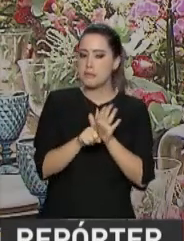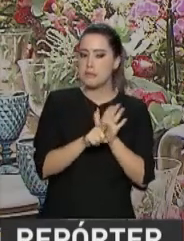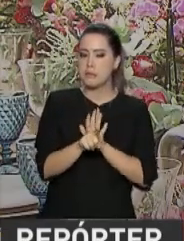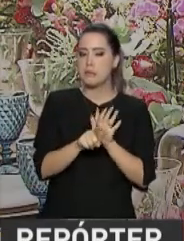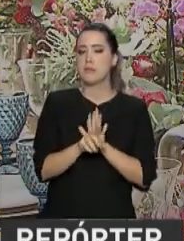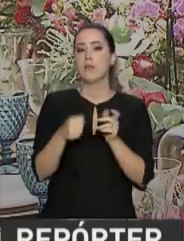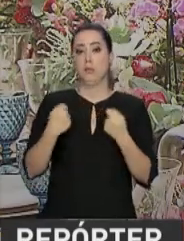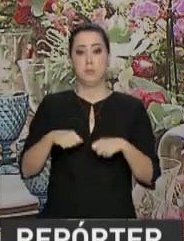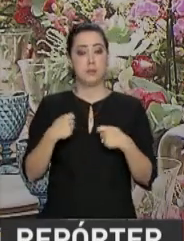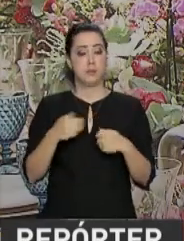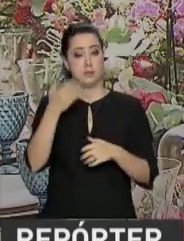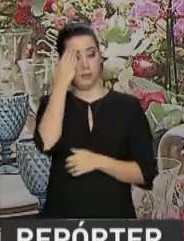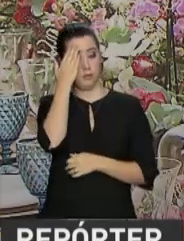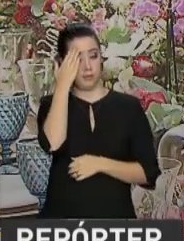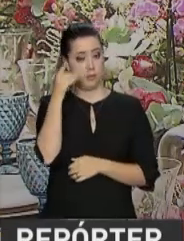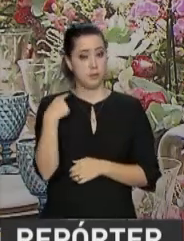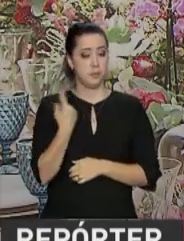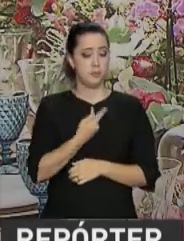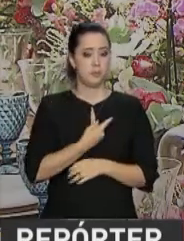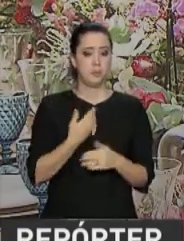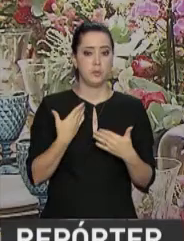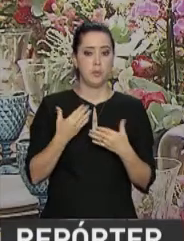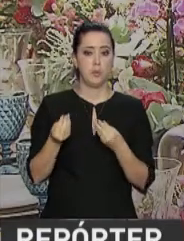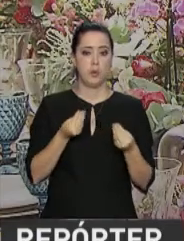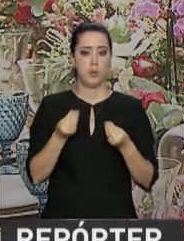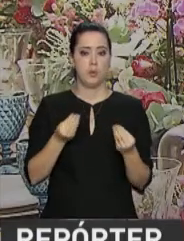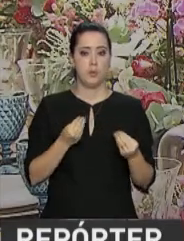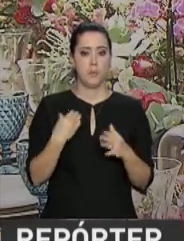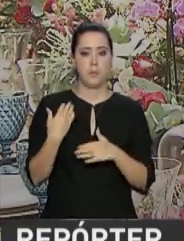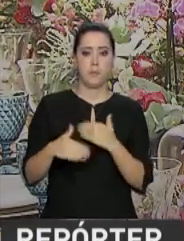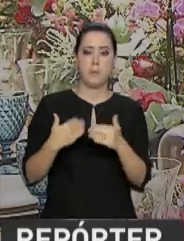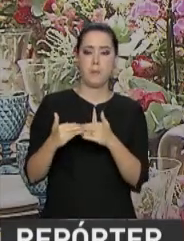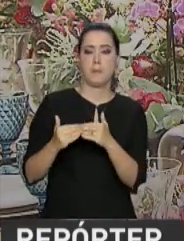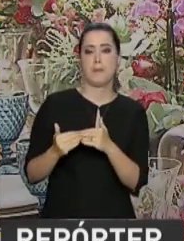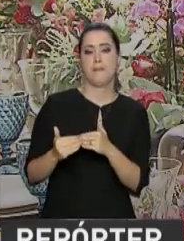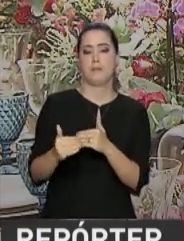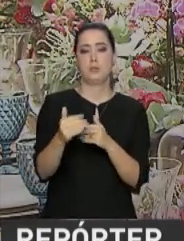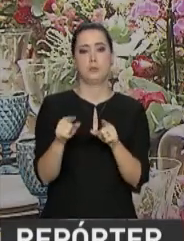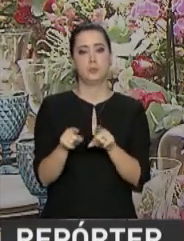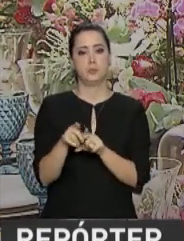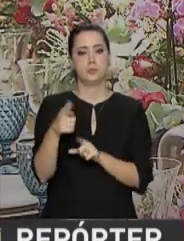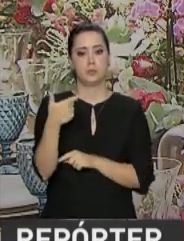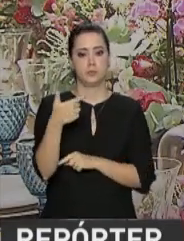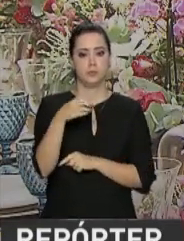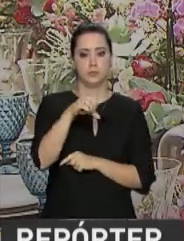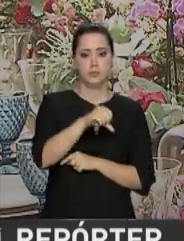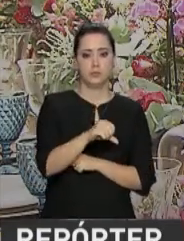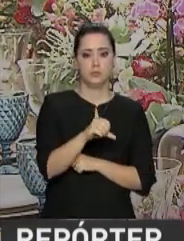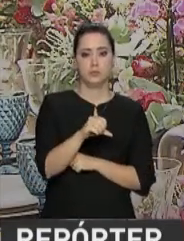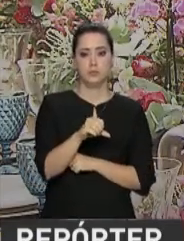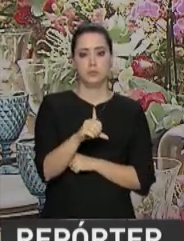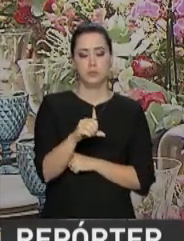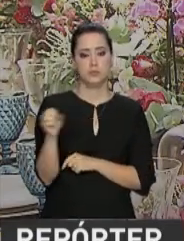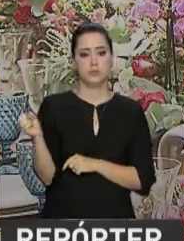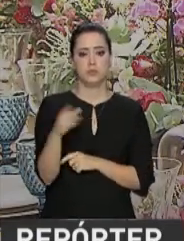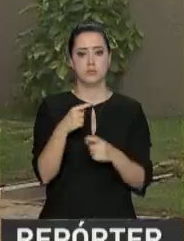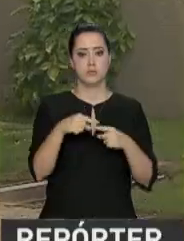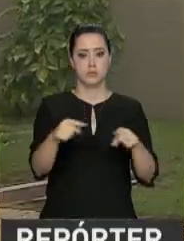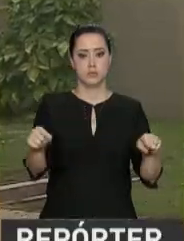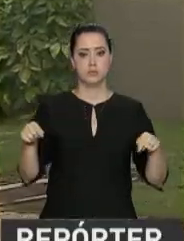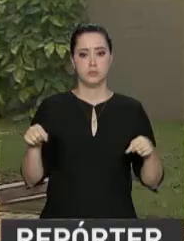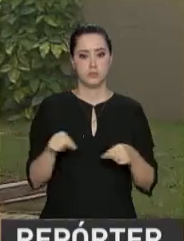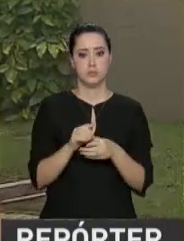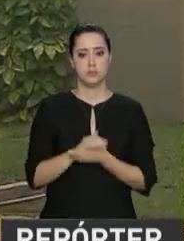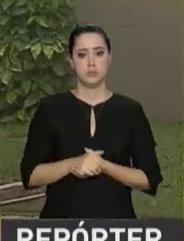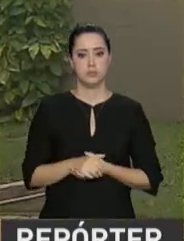consultoria para que a gente possa é é dada no início em 2019 nessa nova loja